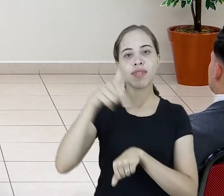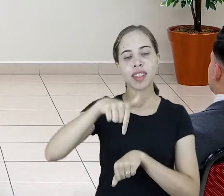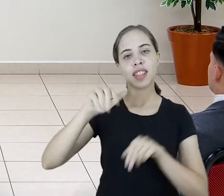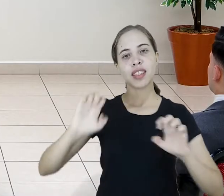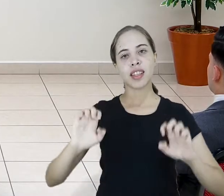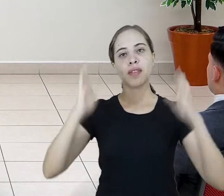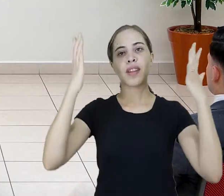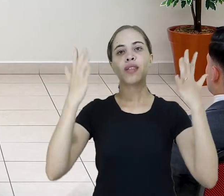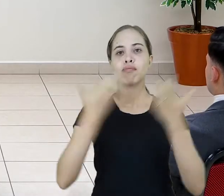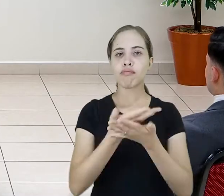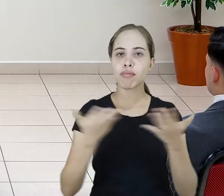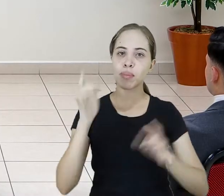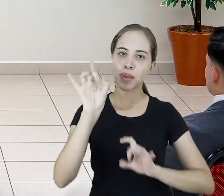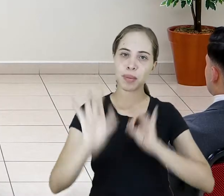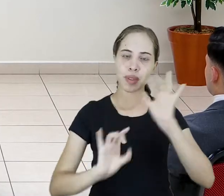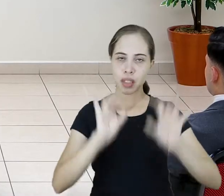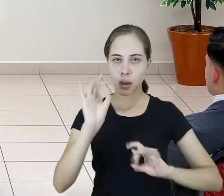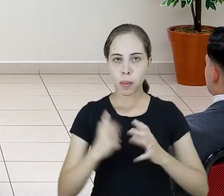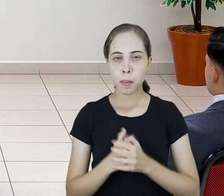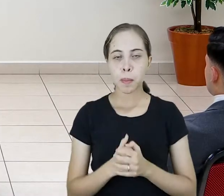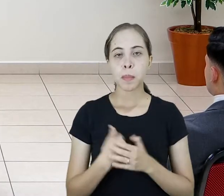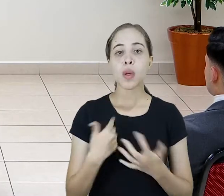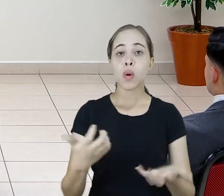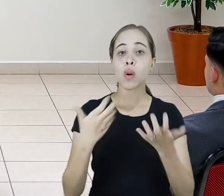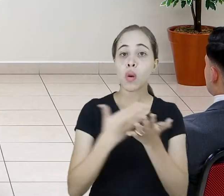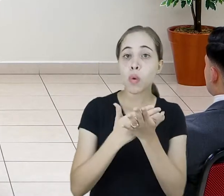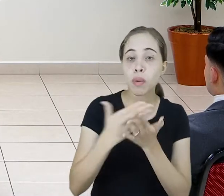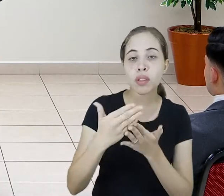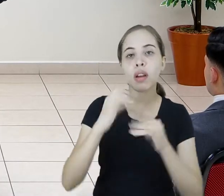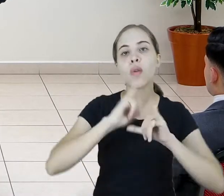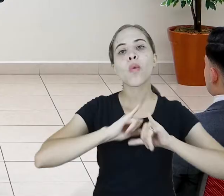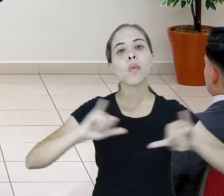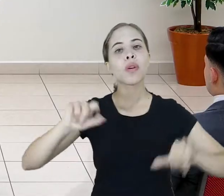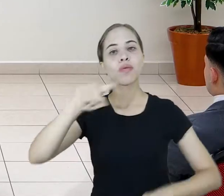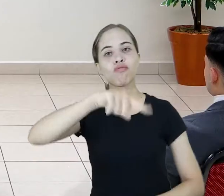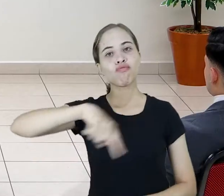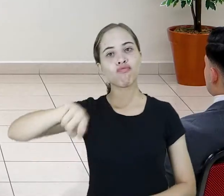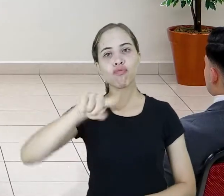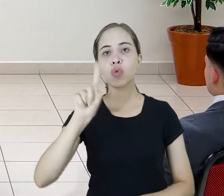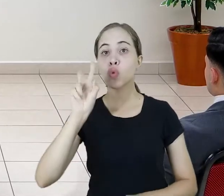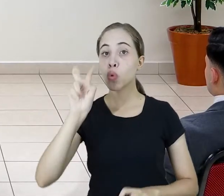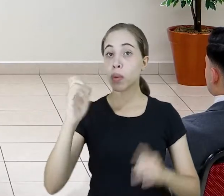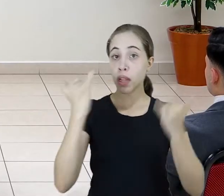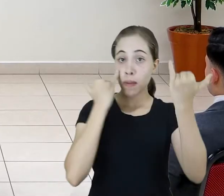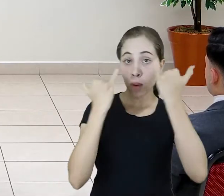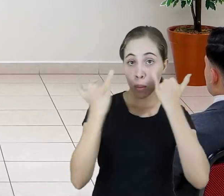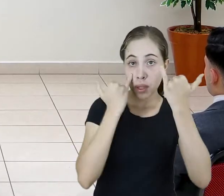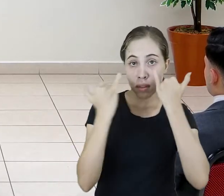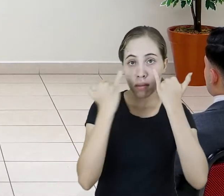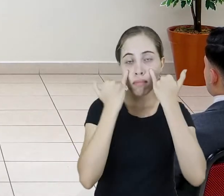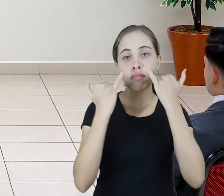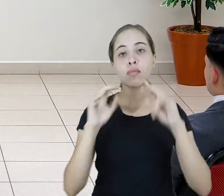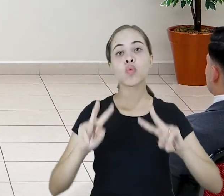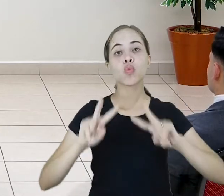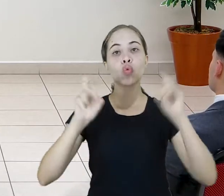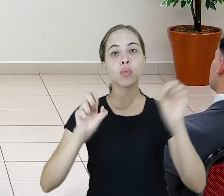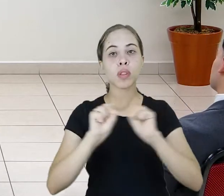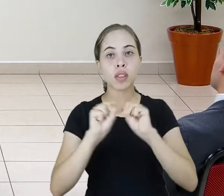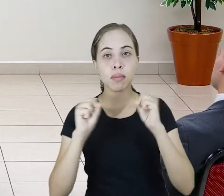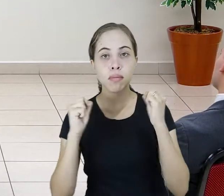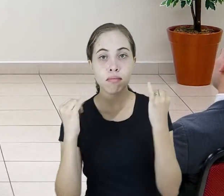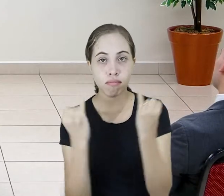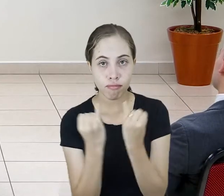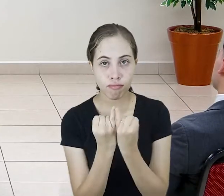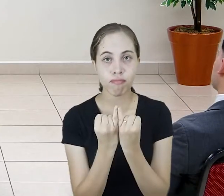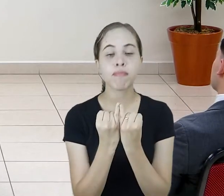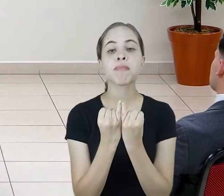evento especial. Quero começar compartilhando com vocês algumas informações sobre o seminário